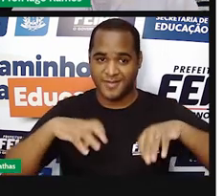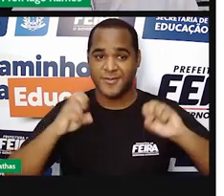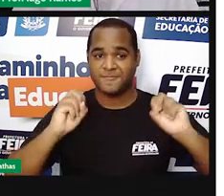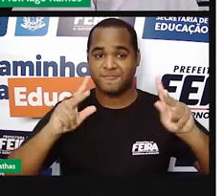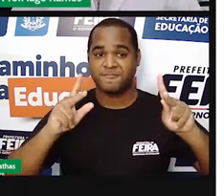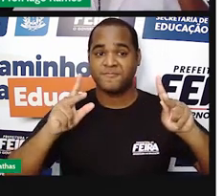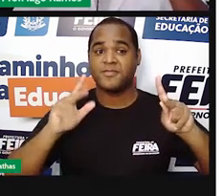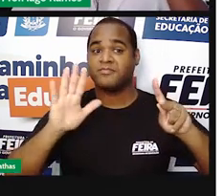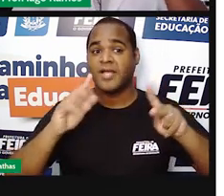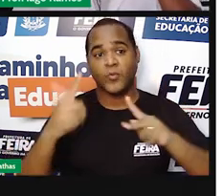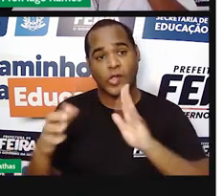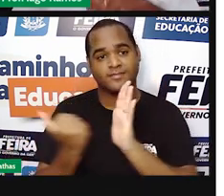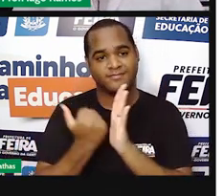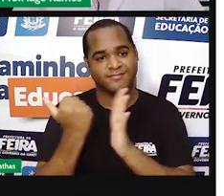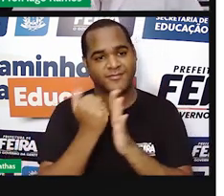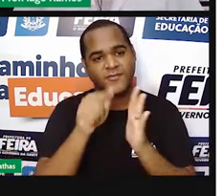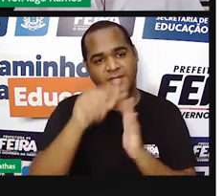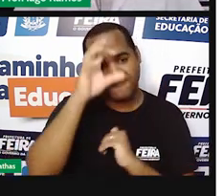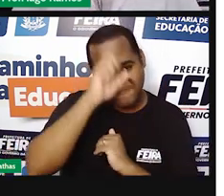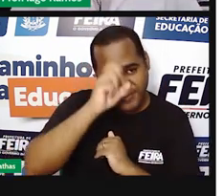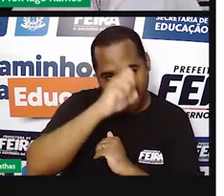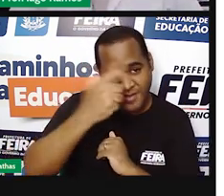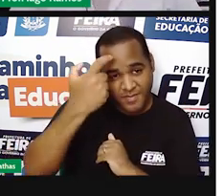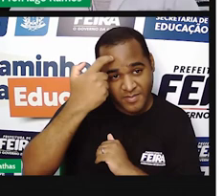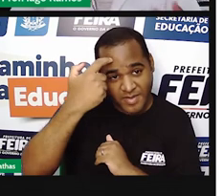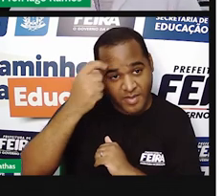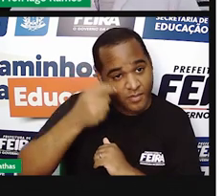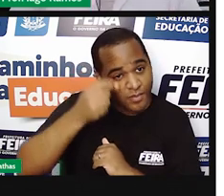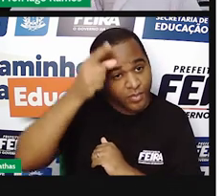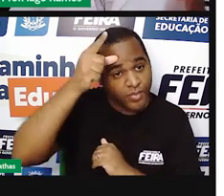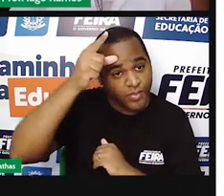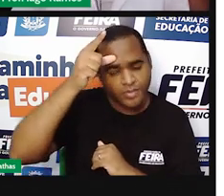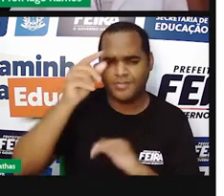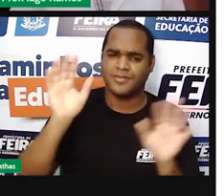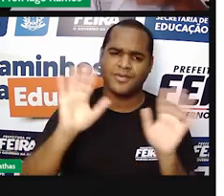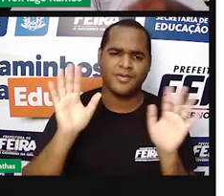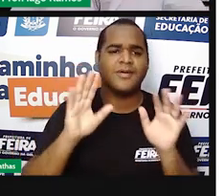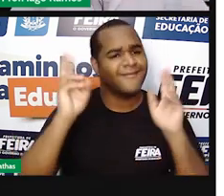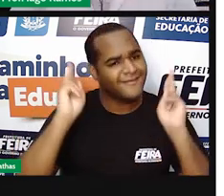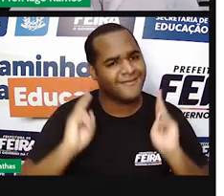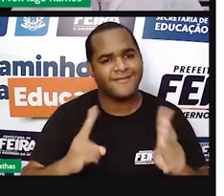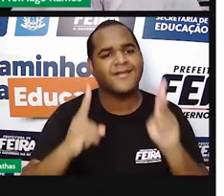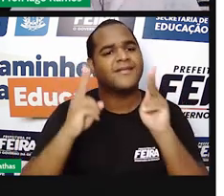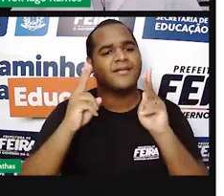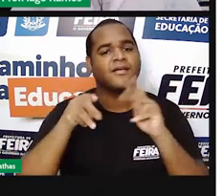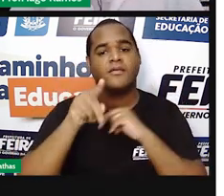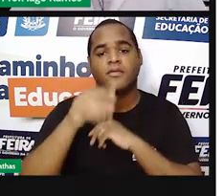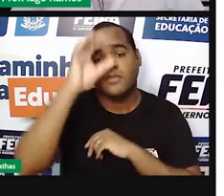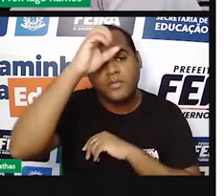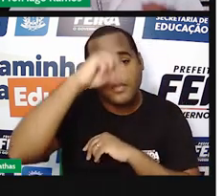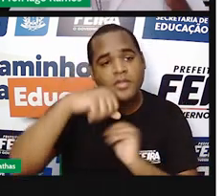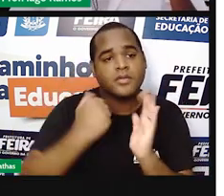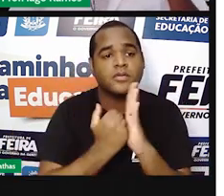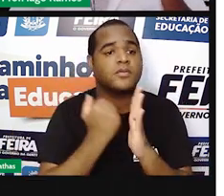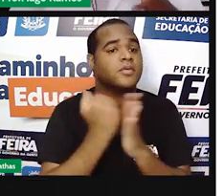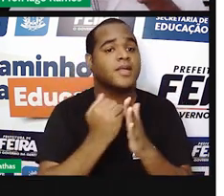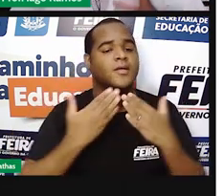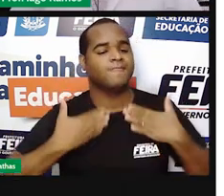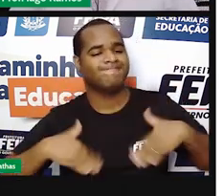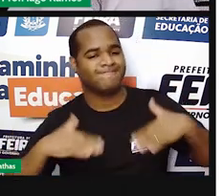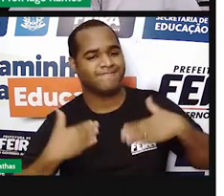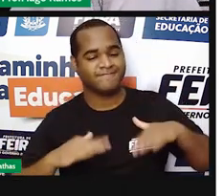a aula acaba aqui mas o seu aprendizado não você pode continuar aprendendo esse conteúdo aí né